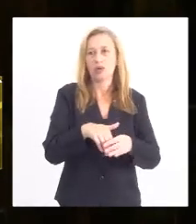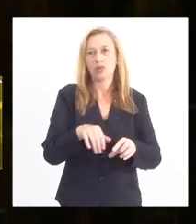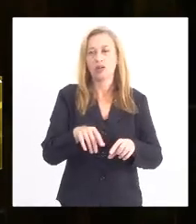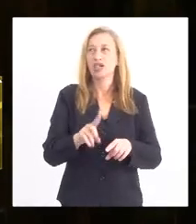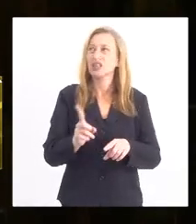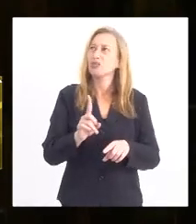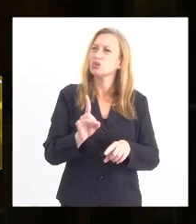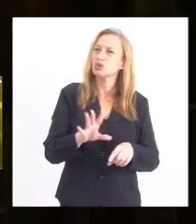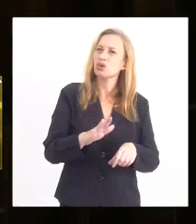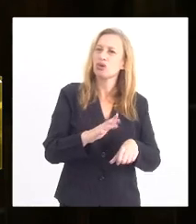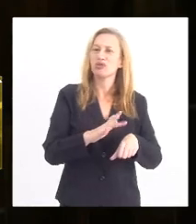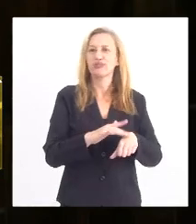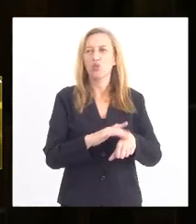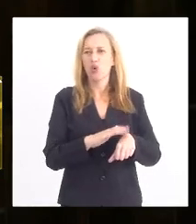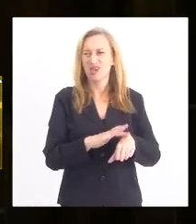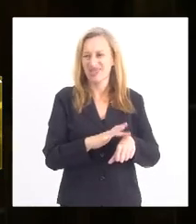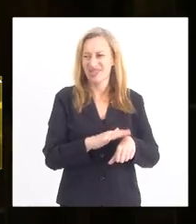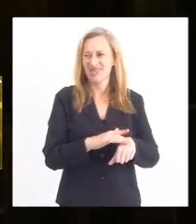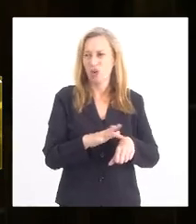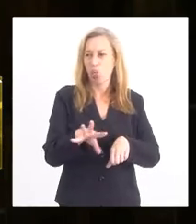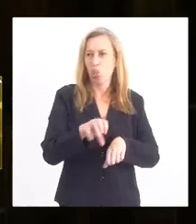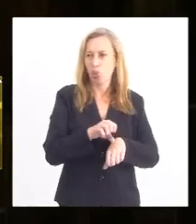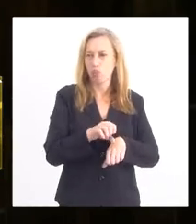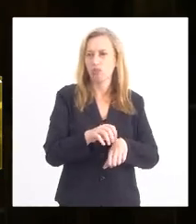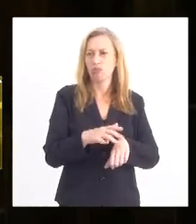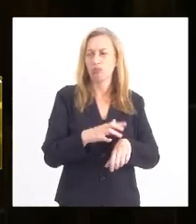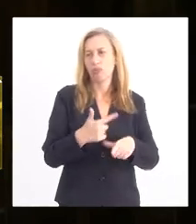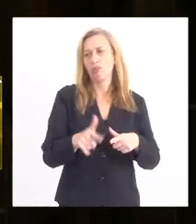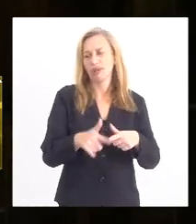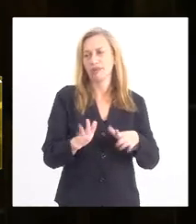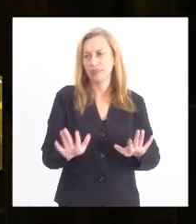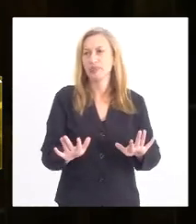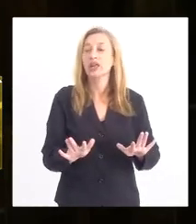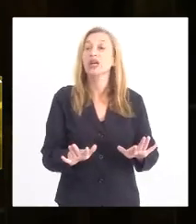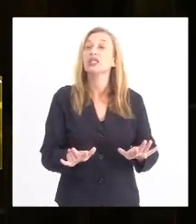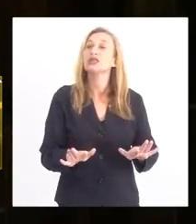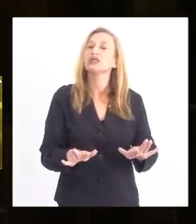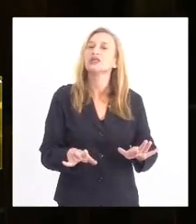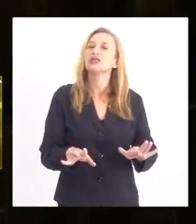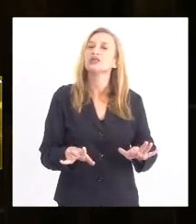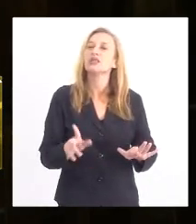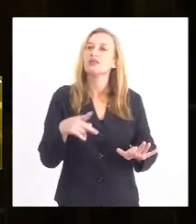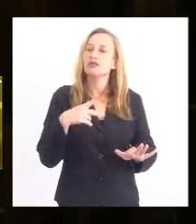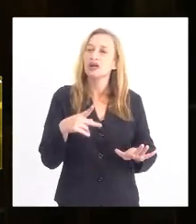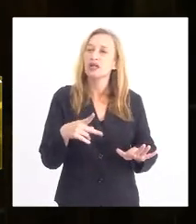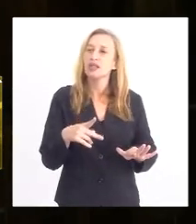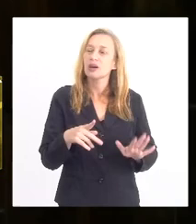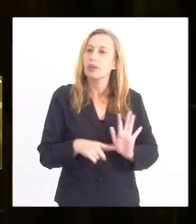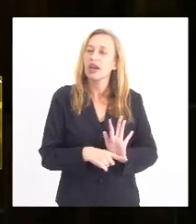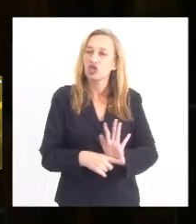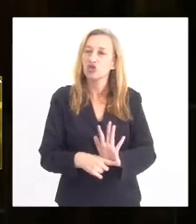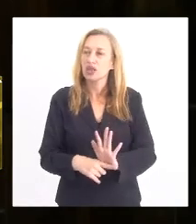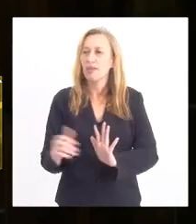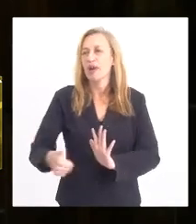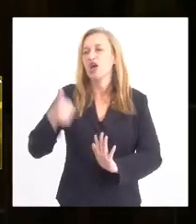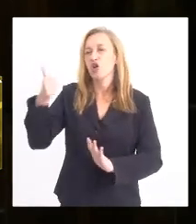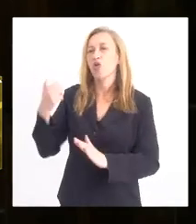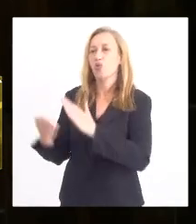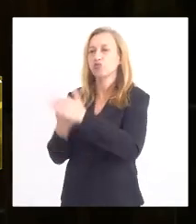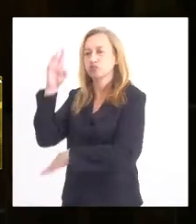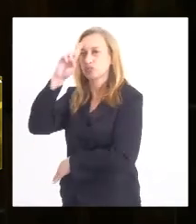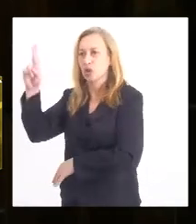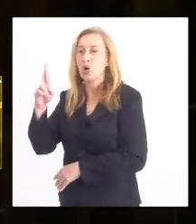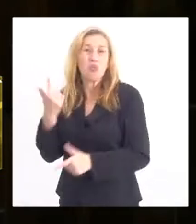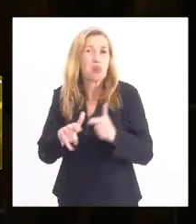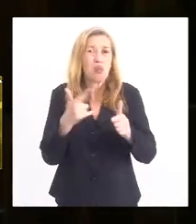apenas a doença mais intoxicação política e nós estamos aqui para diz atrapalhar o empresário que o maior problema